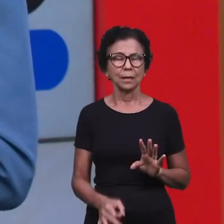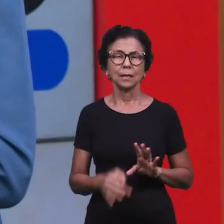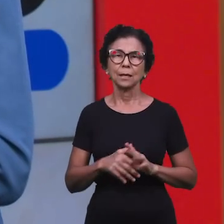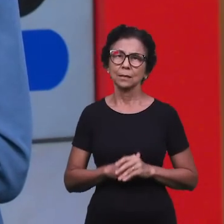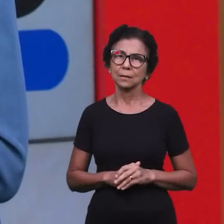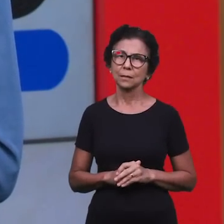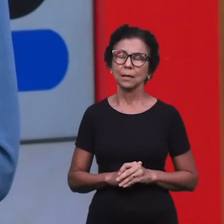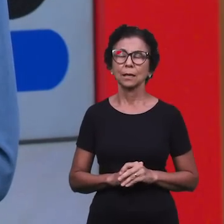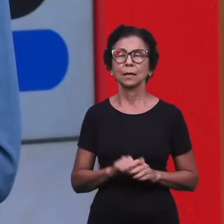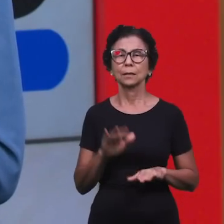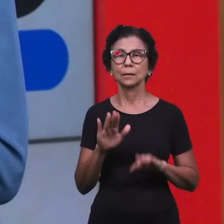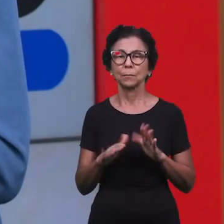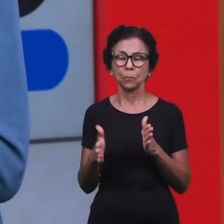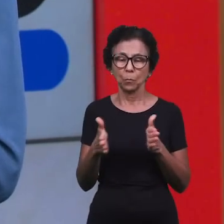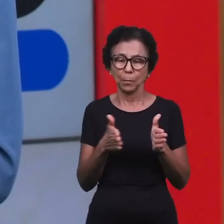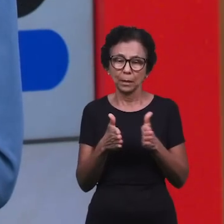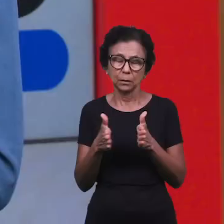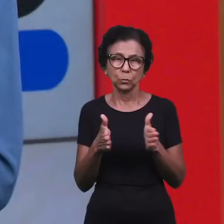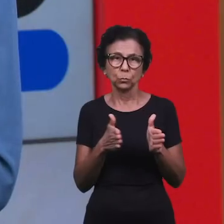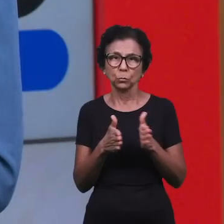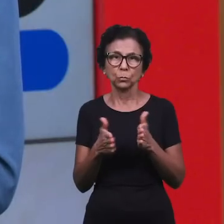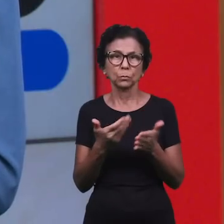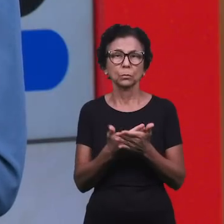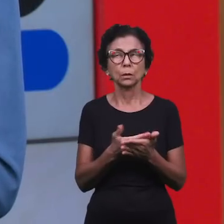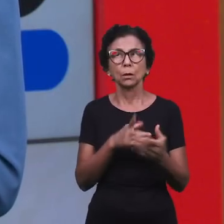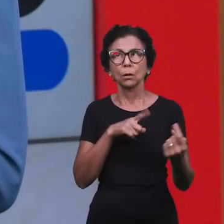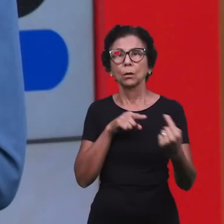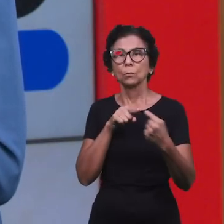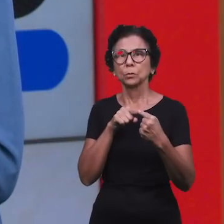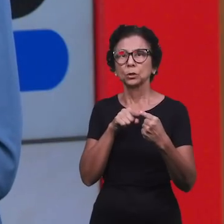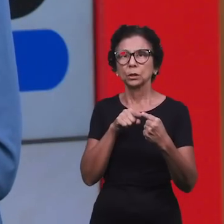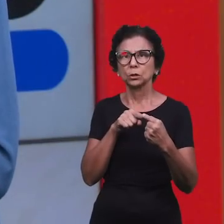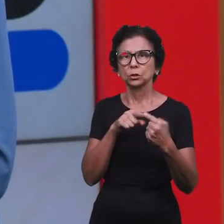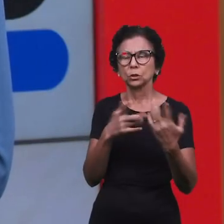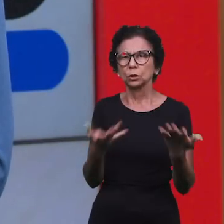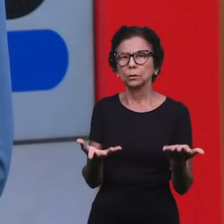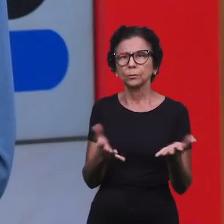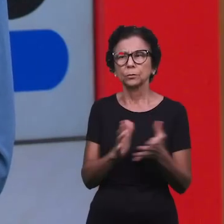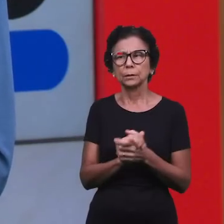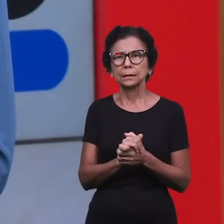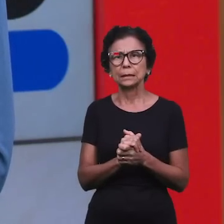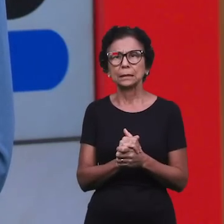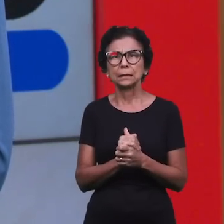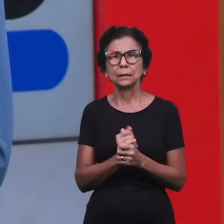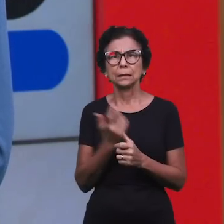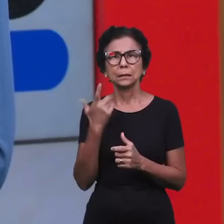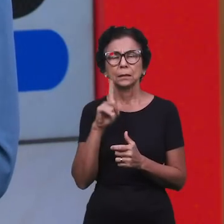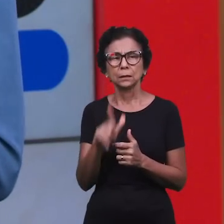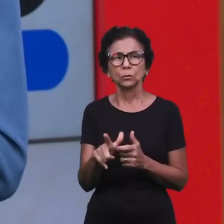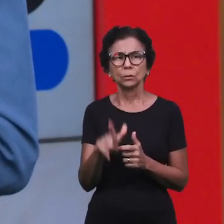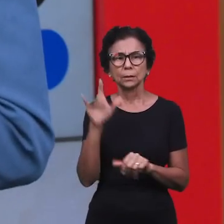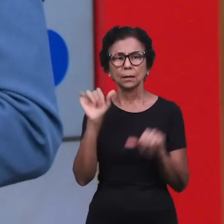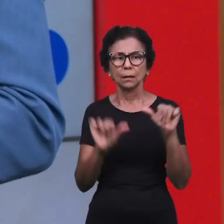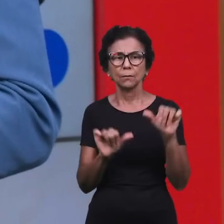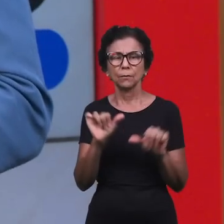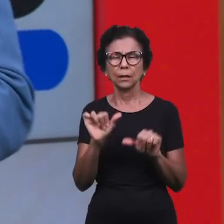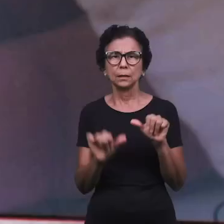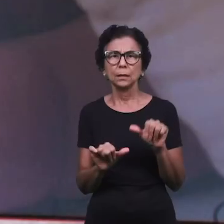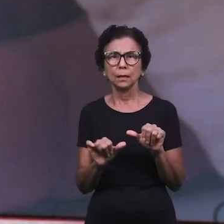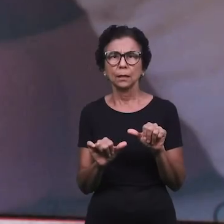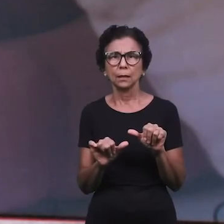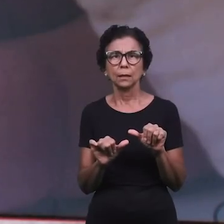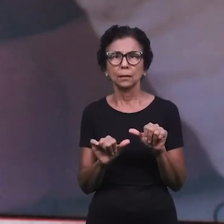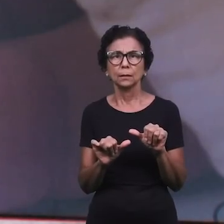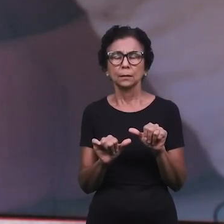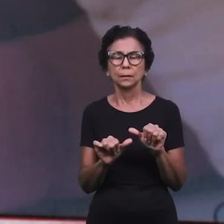longo prazo, tá bom? Ele tem ali objetivos que são mensuráveis, que ele consegue medir até para se manter